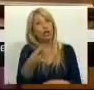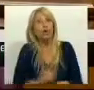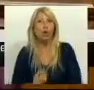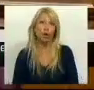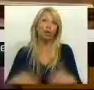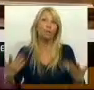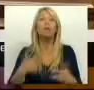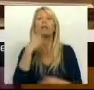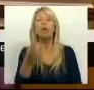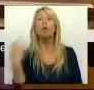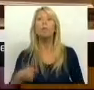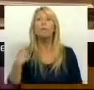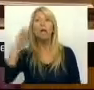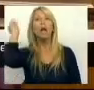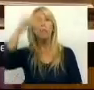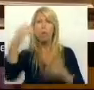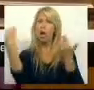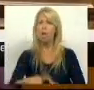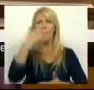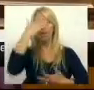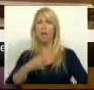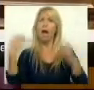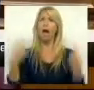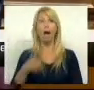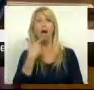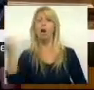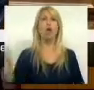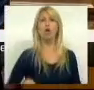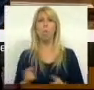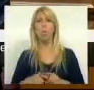diz o Presidente da República, há limites de dignidade que não podem ser